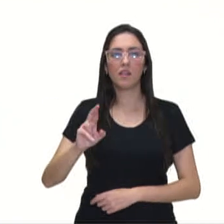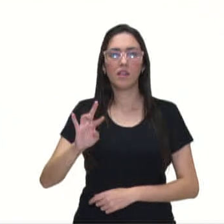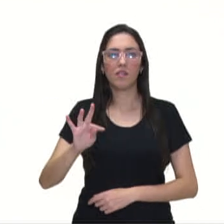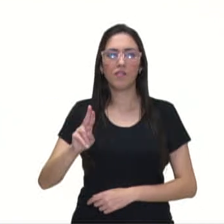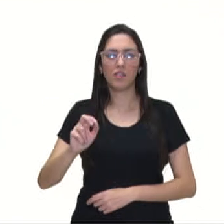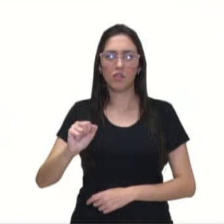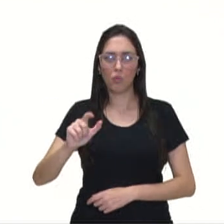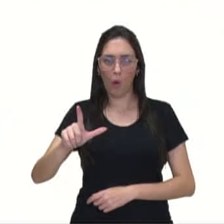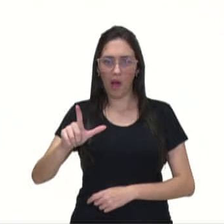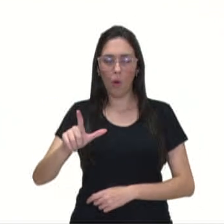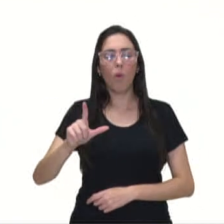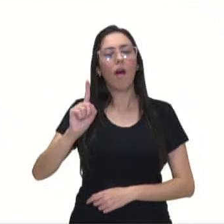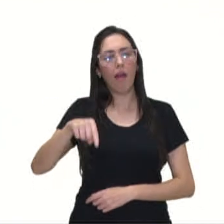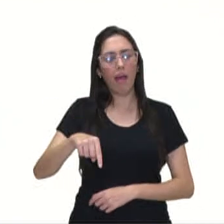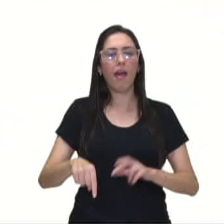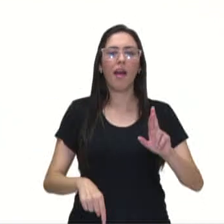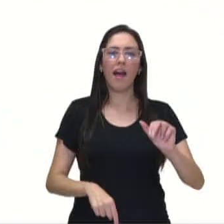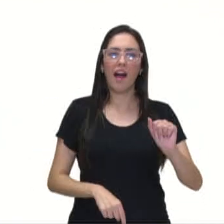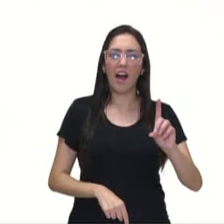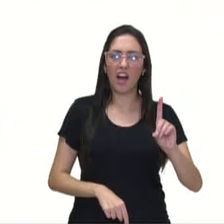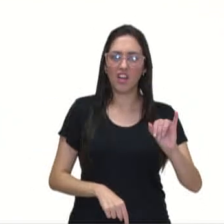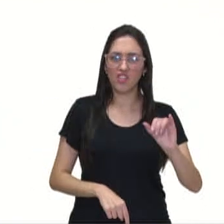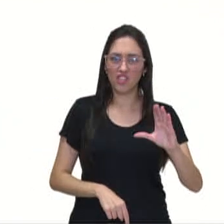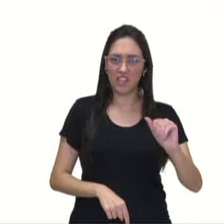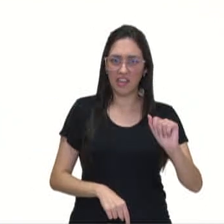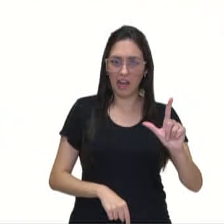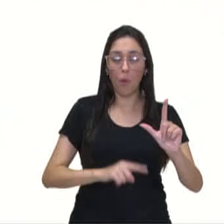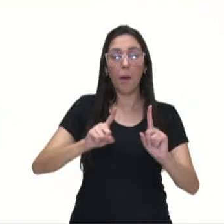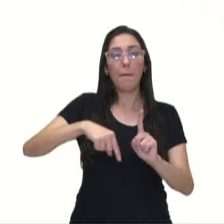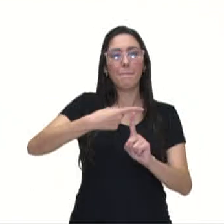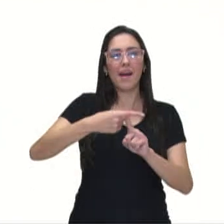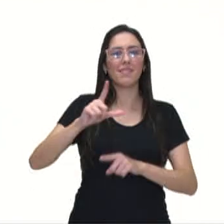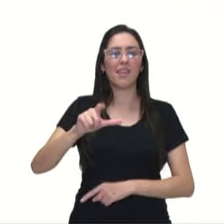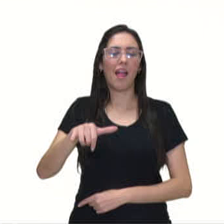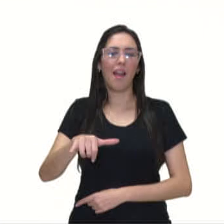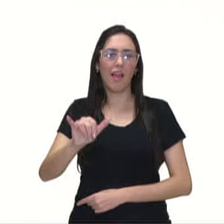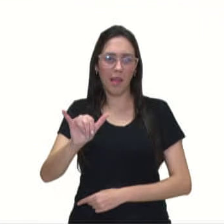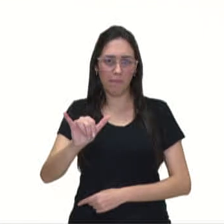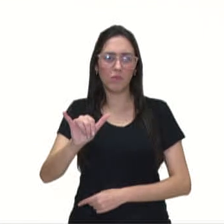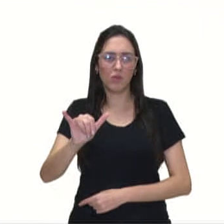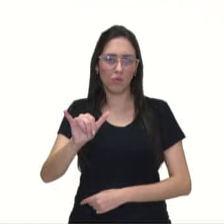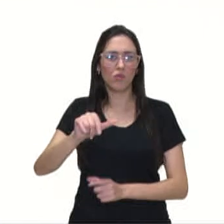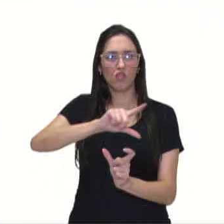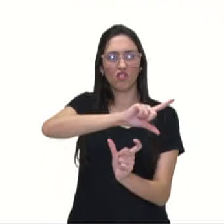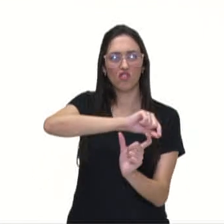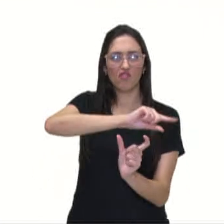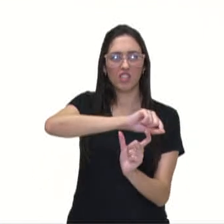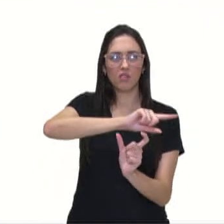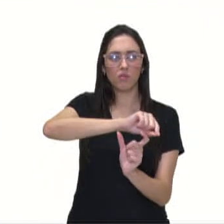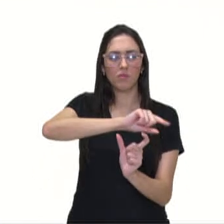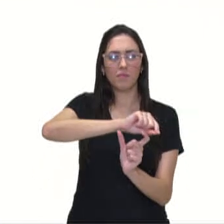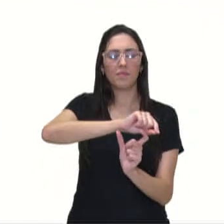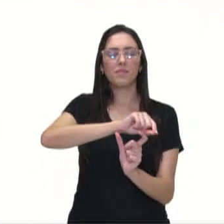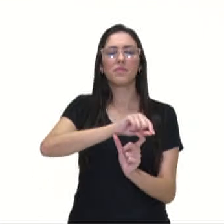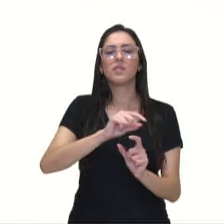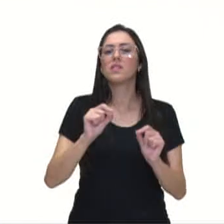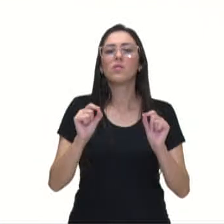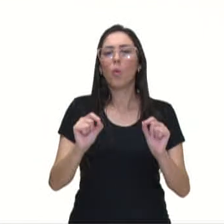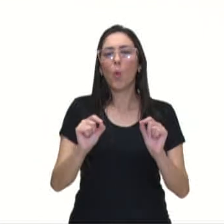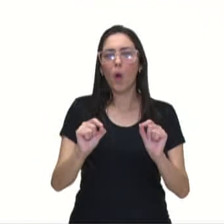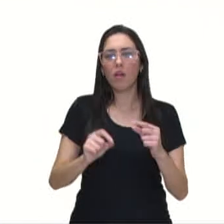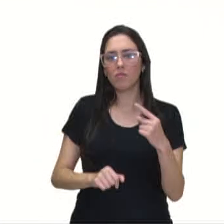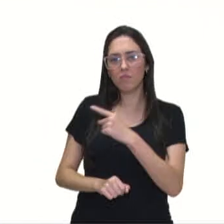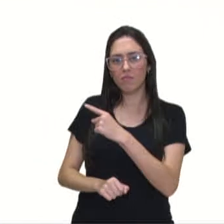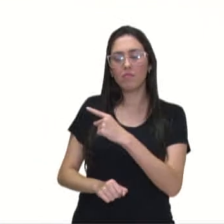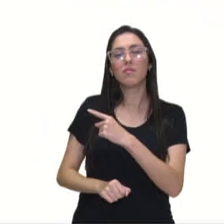seria o radical, mais o sufixo ly. E o ly seria o equivalente a mente, ou seja, ele vai formar um